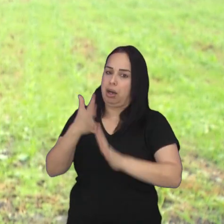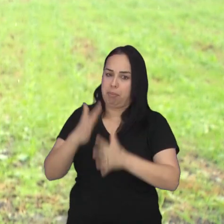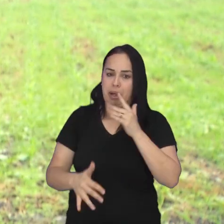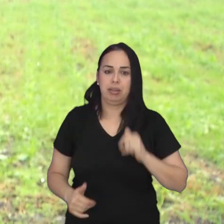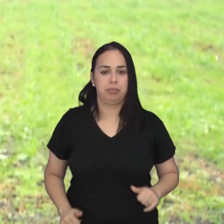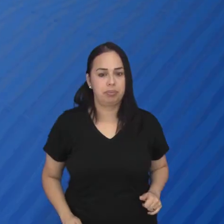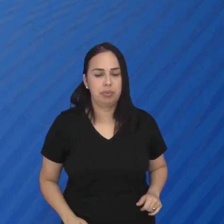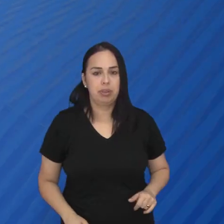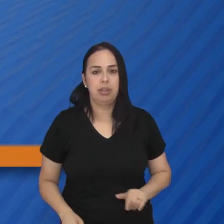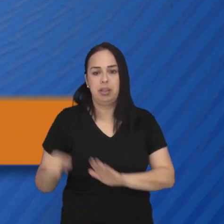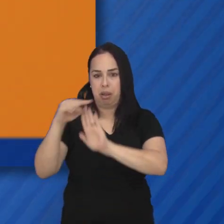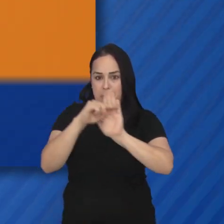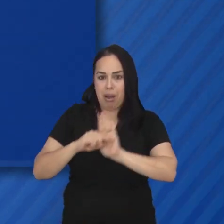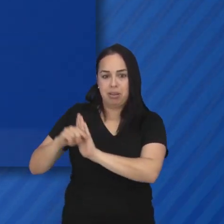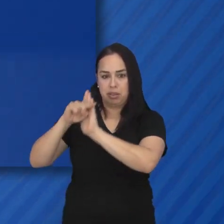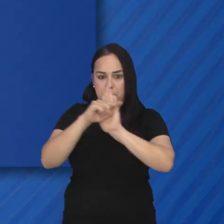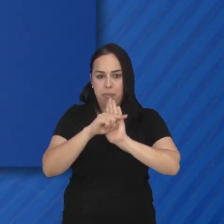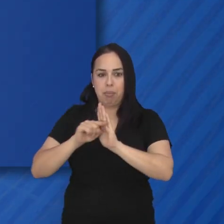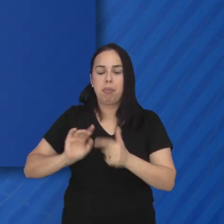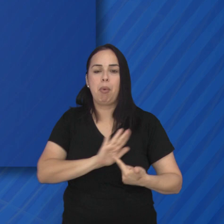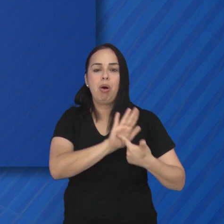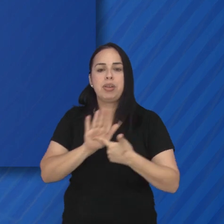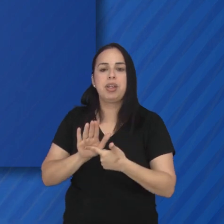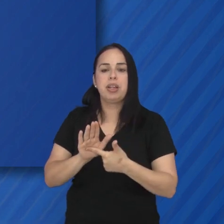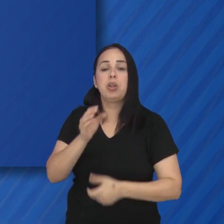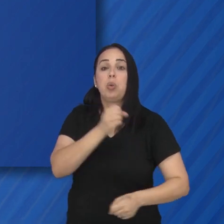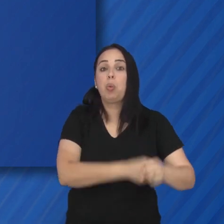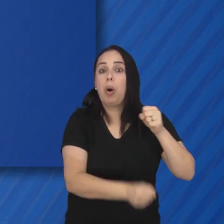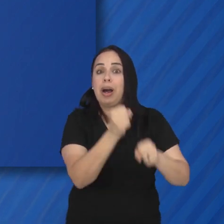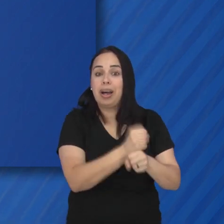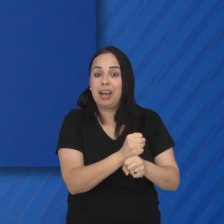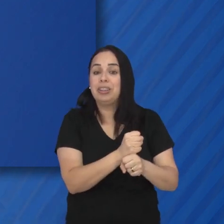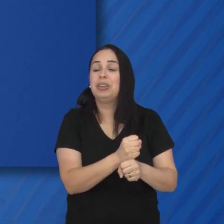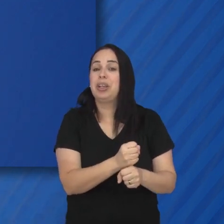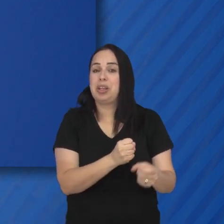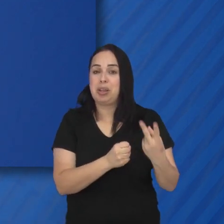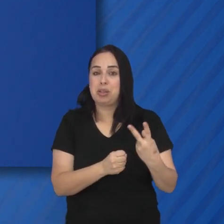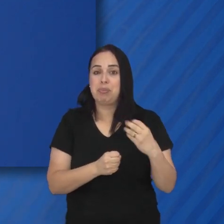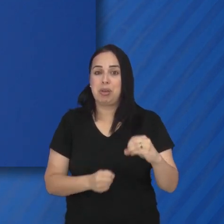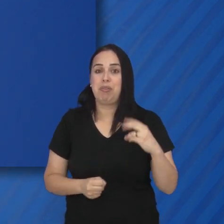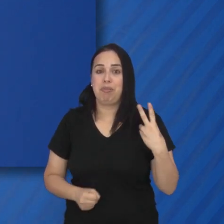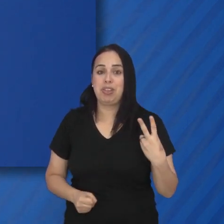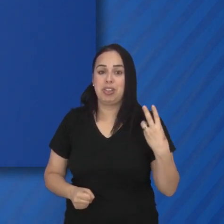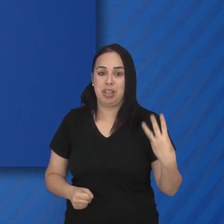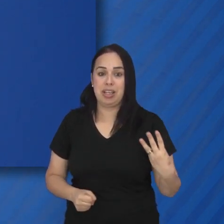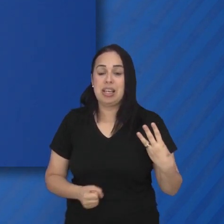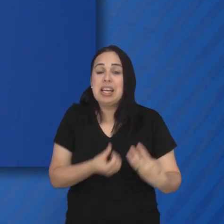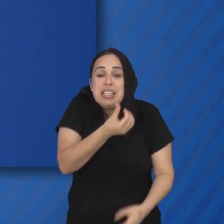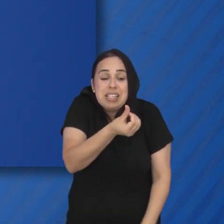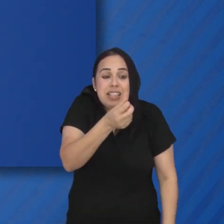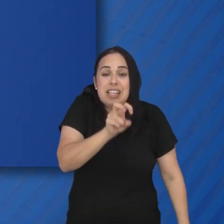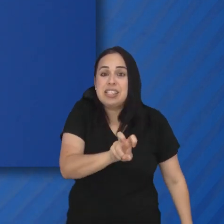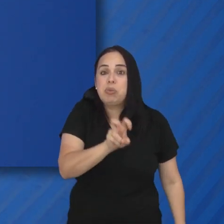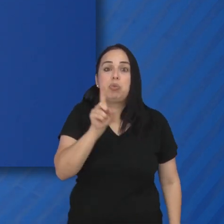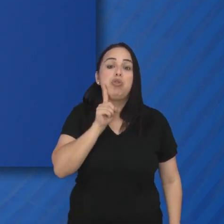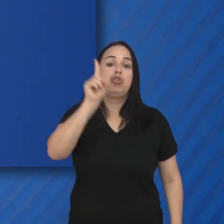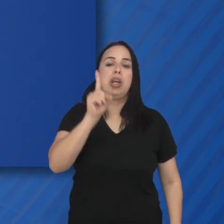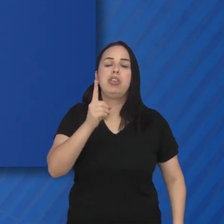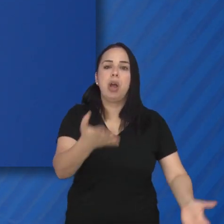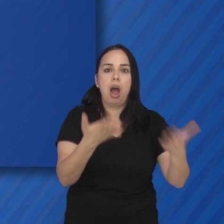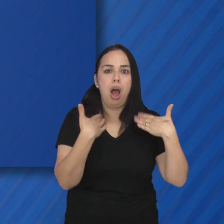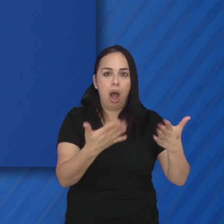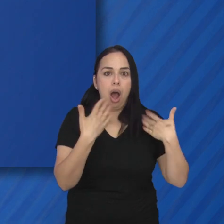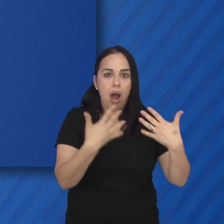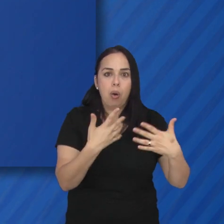atrapalha bastante. Levantamento do IMET mostra que em 2023 foram 65 dias de calor intenso, o